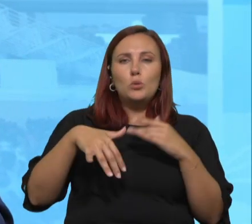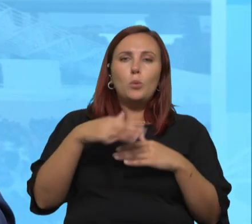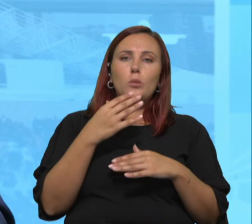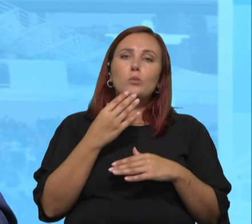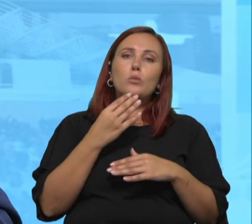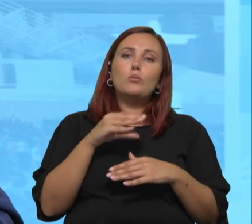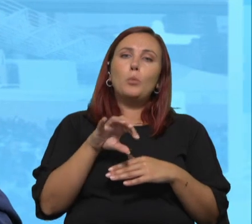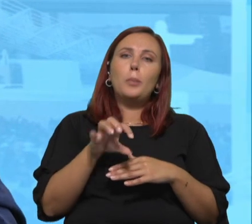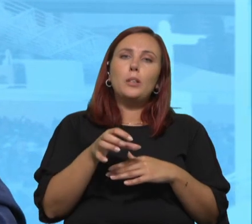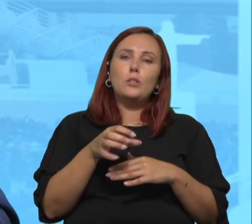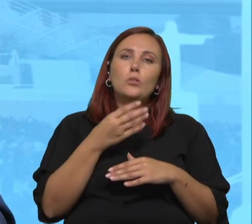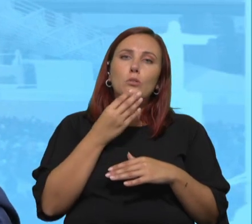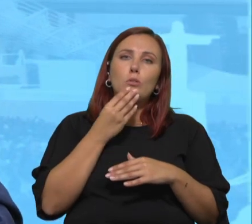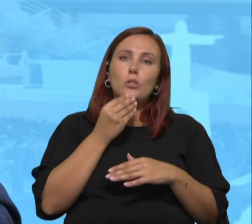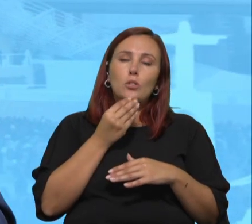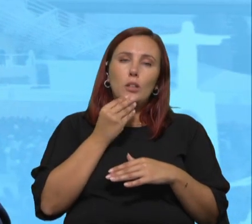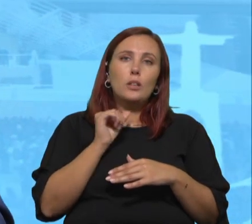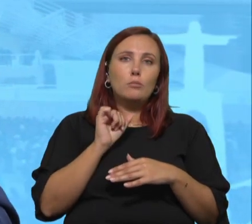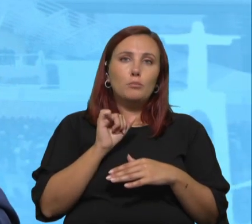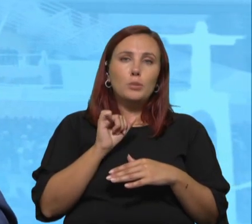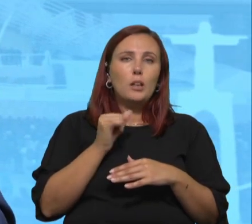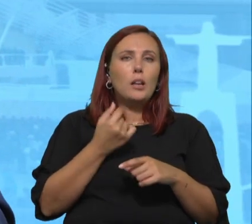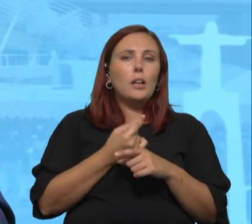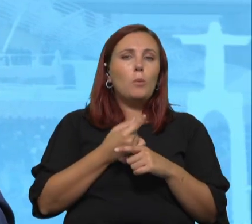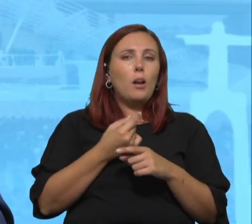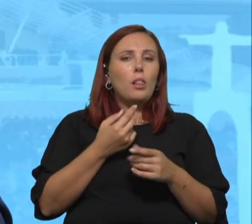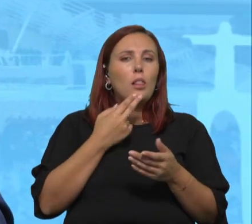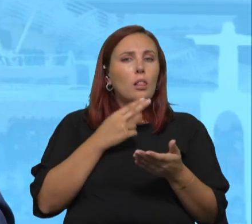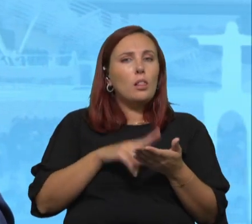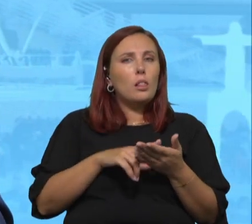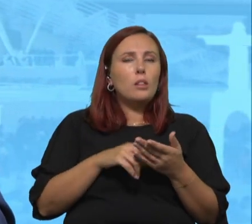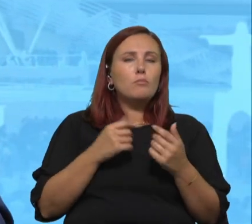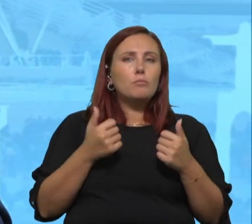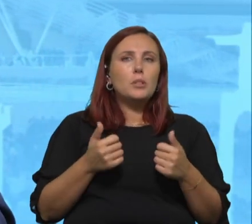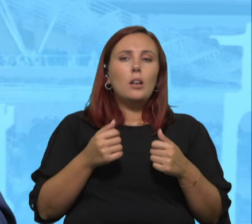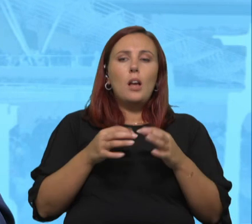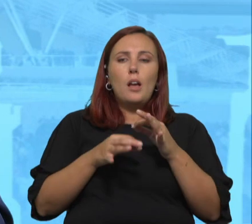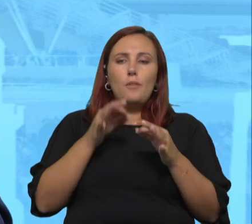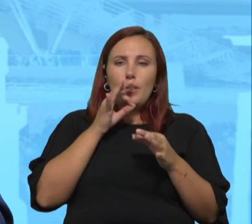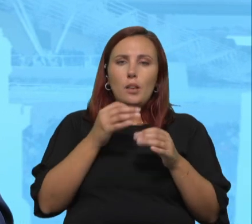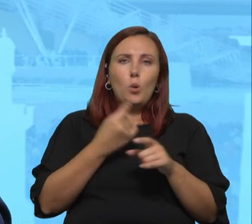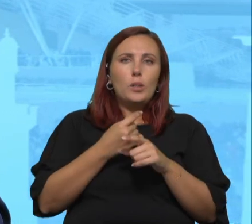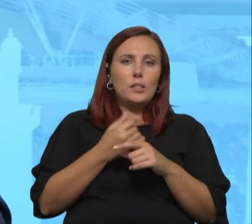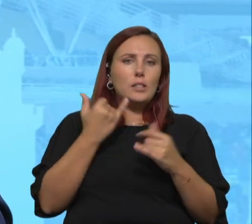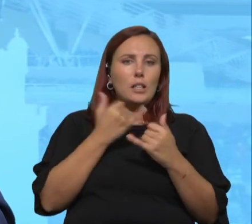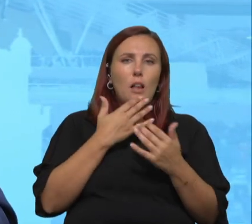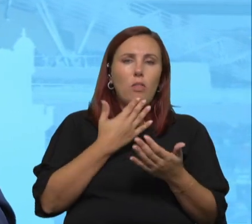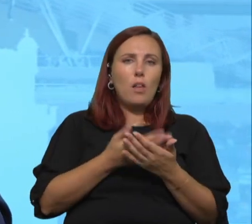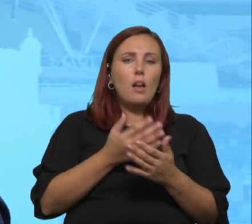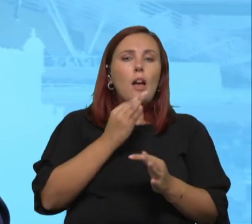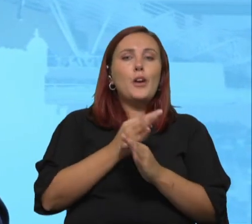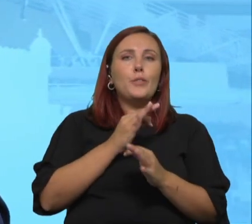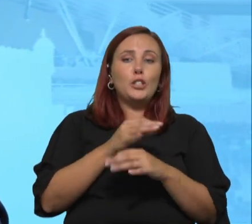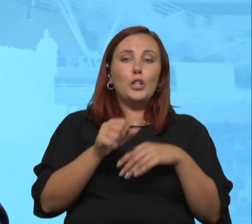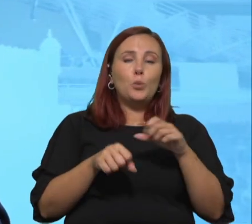serve-se desta realidade concreta, conhecida, que é a vinha, com o que ela traz de alegria, a festa da